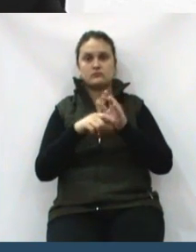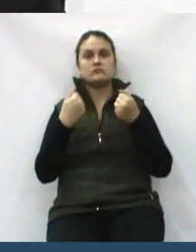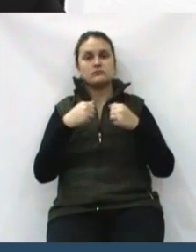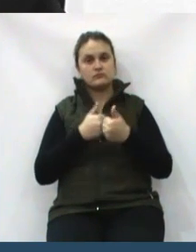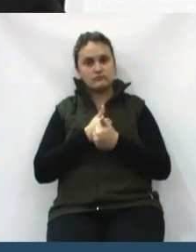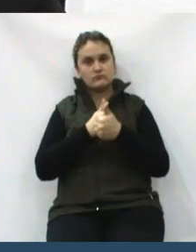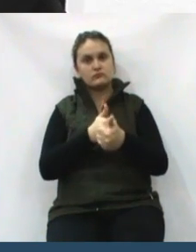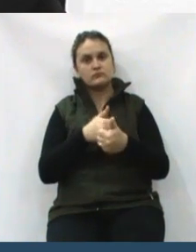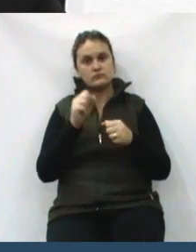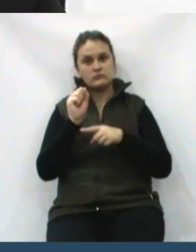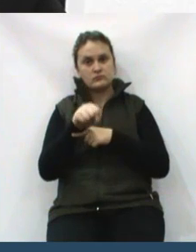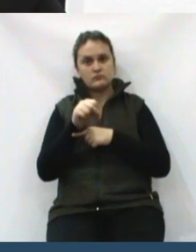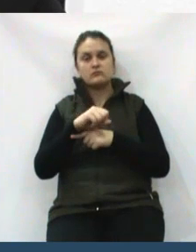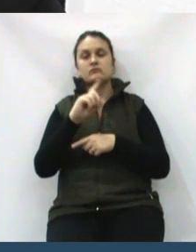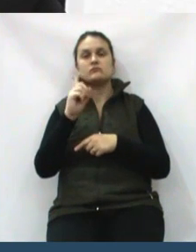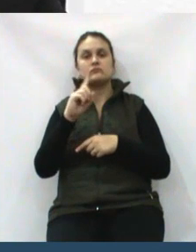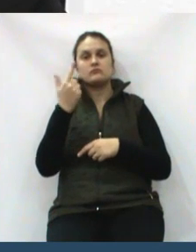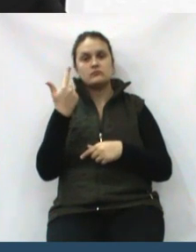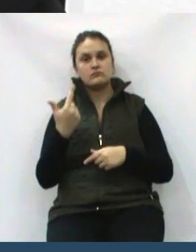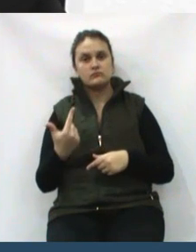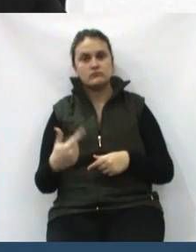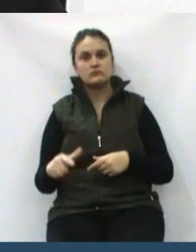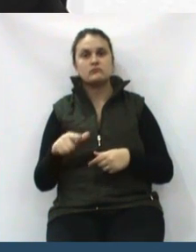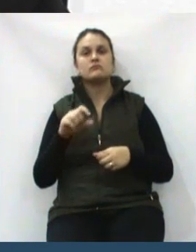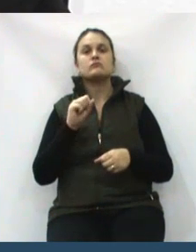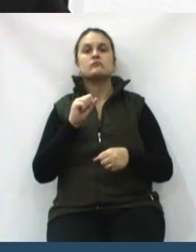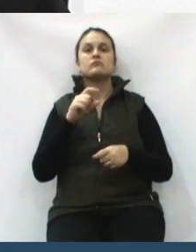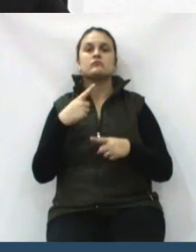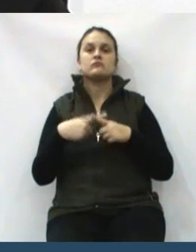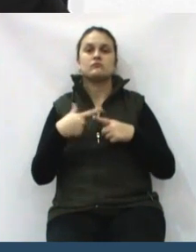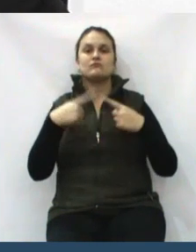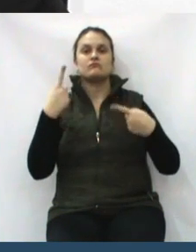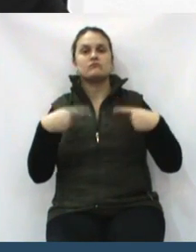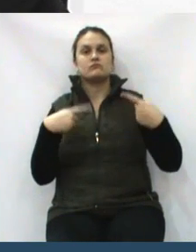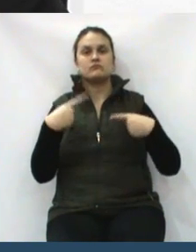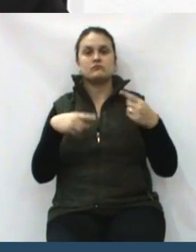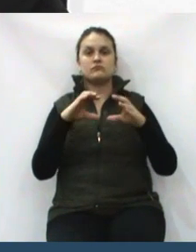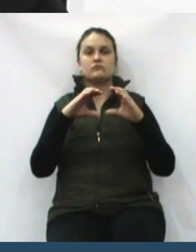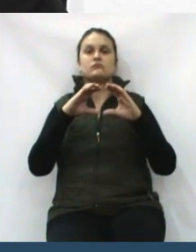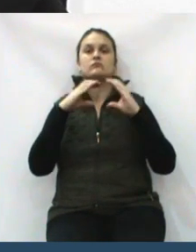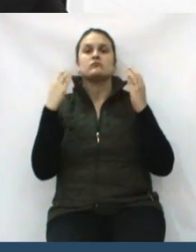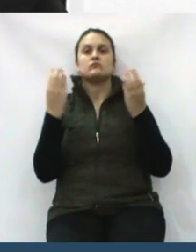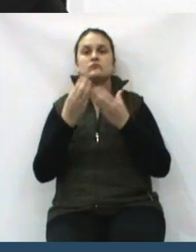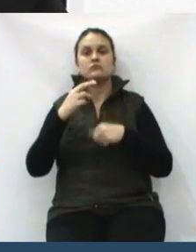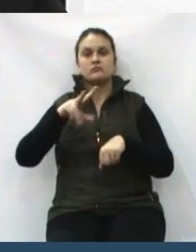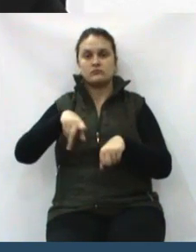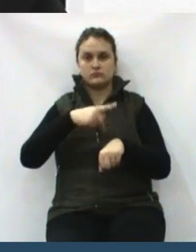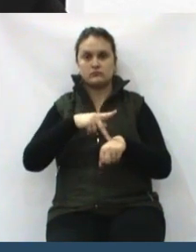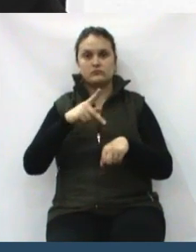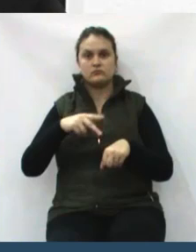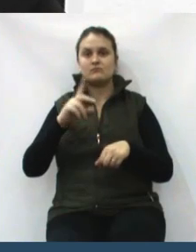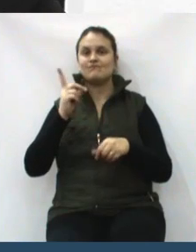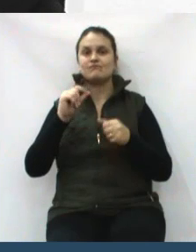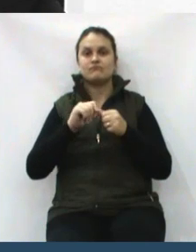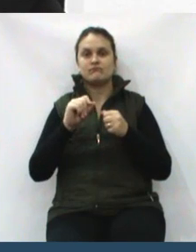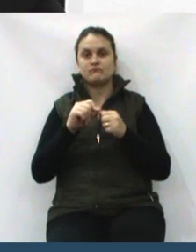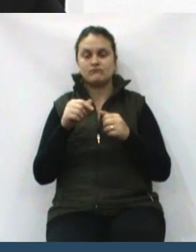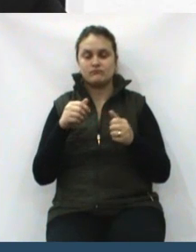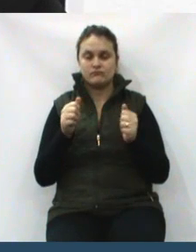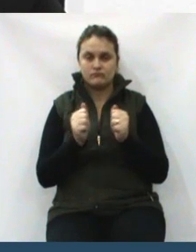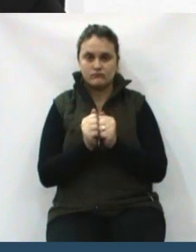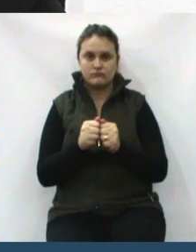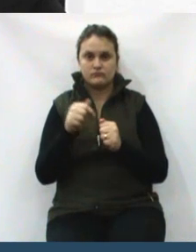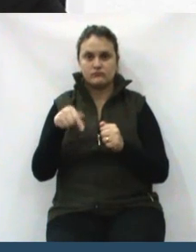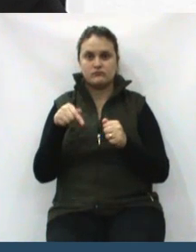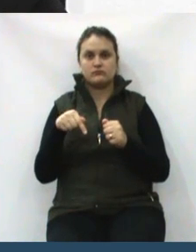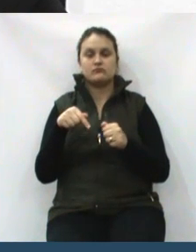sim, para nós não ficar mais uma vez à mercê das discussões do Congresso Nacional e não fazer nossa parte aqui